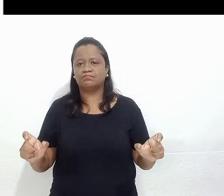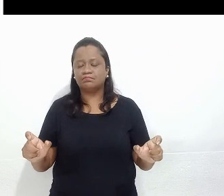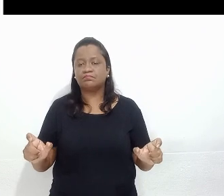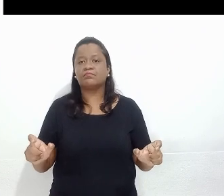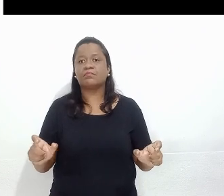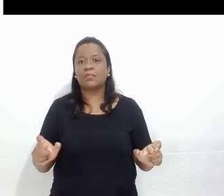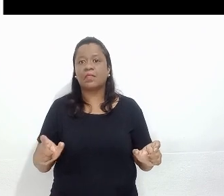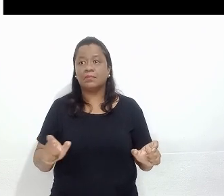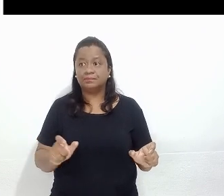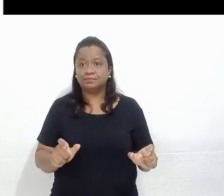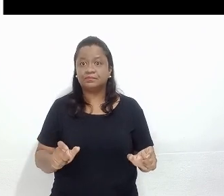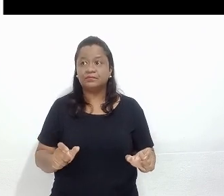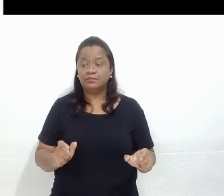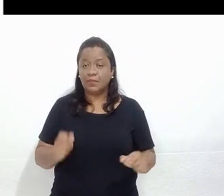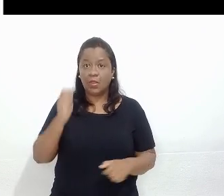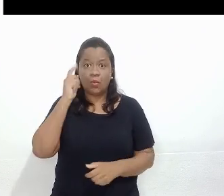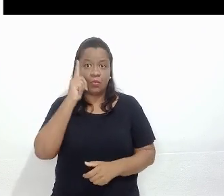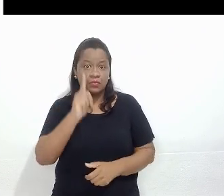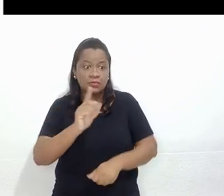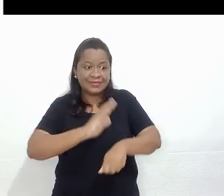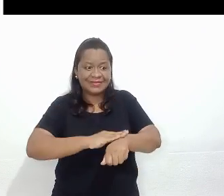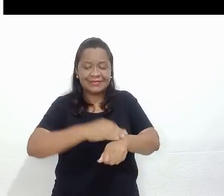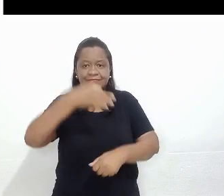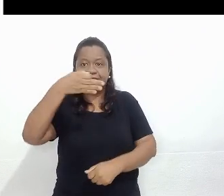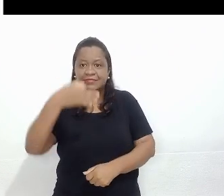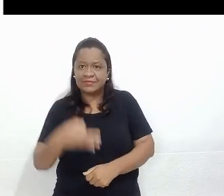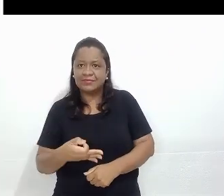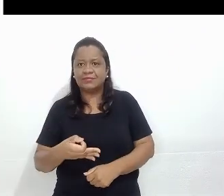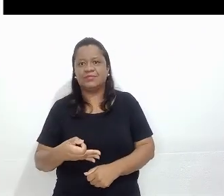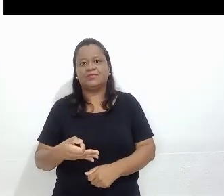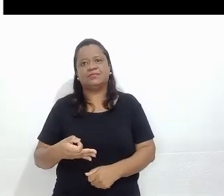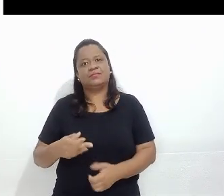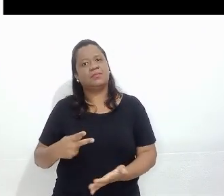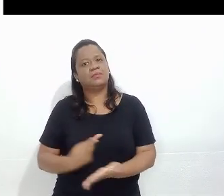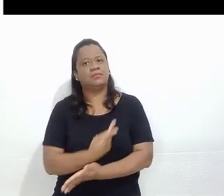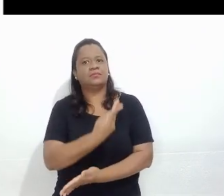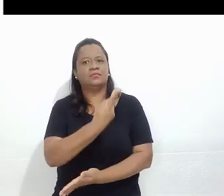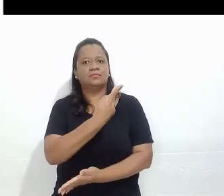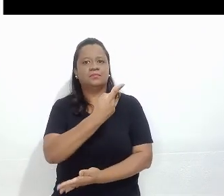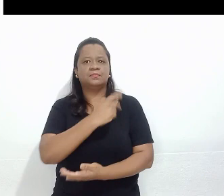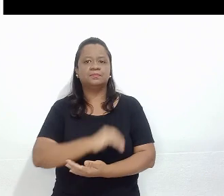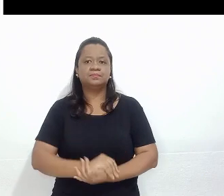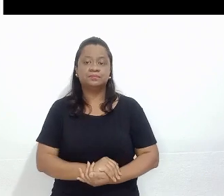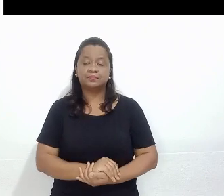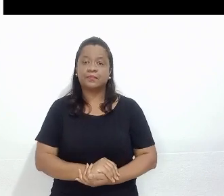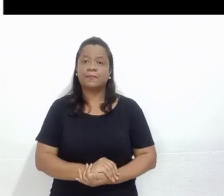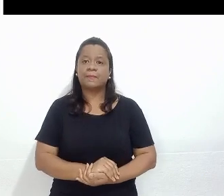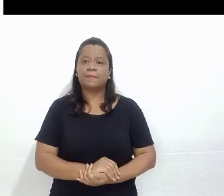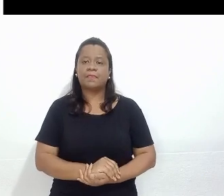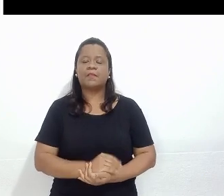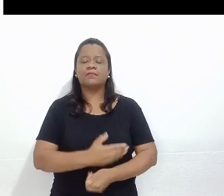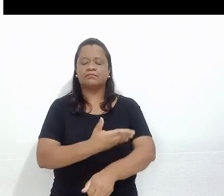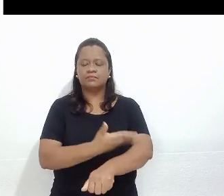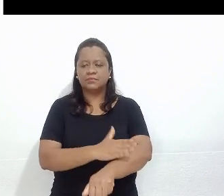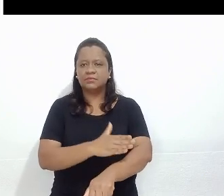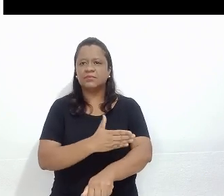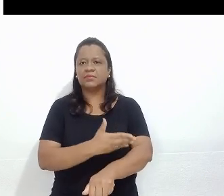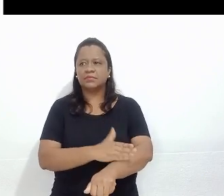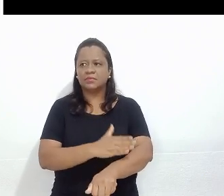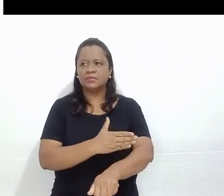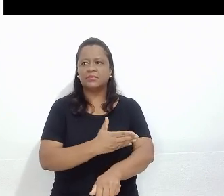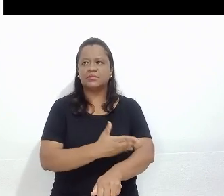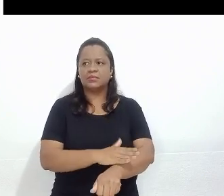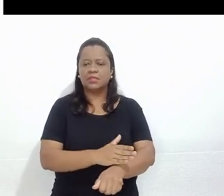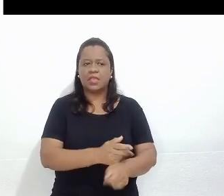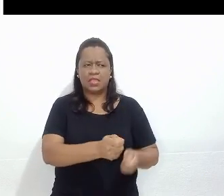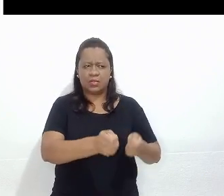conta de fazer as coisas no tempo certo, que as coisas têm que acontecer, tá? Então é ensaio sobre ensaio, domínio de